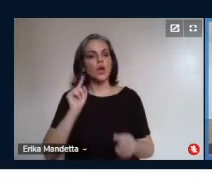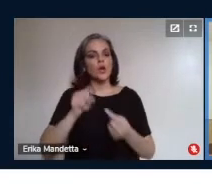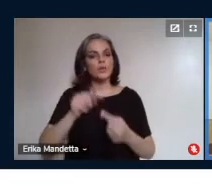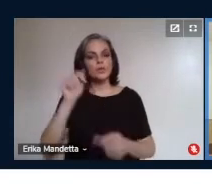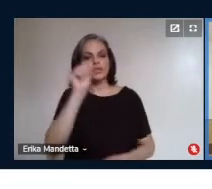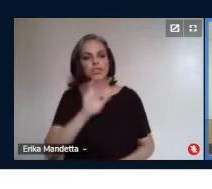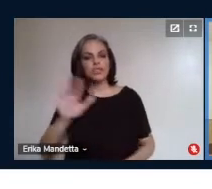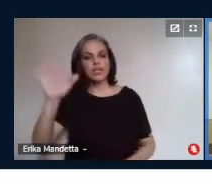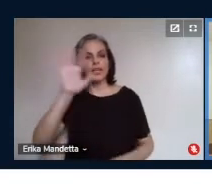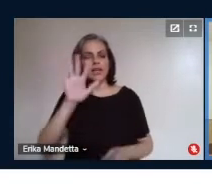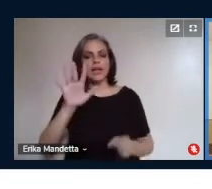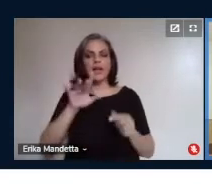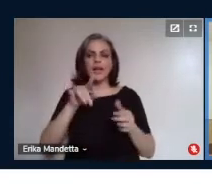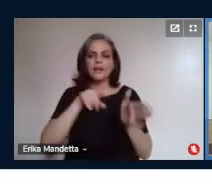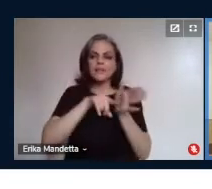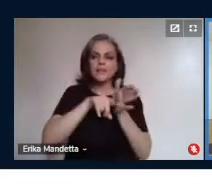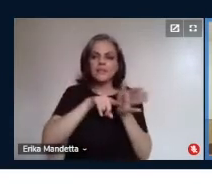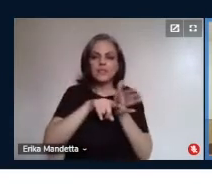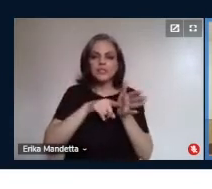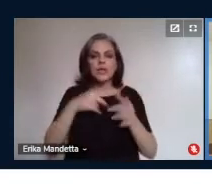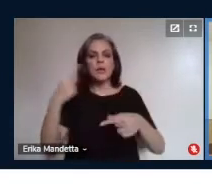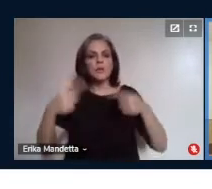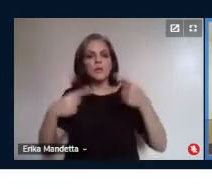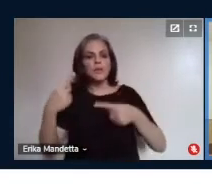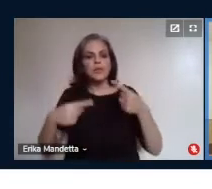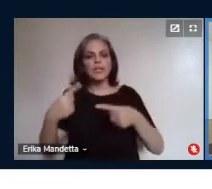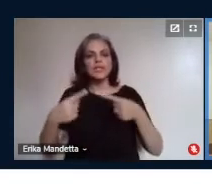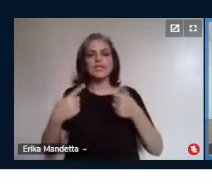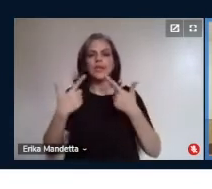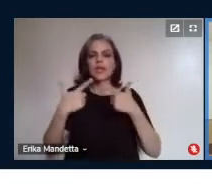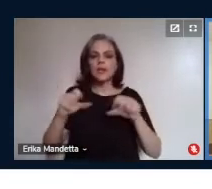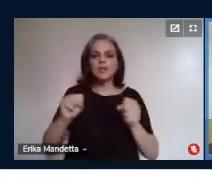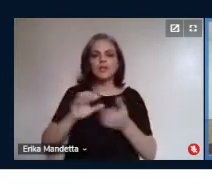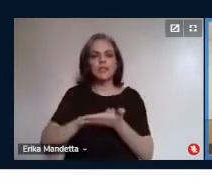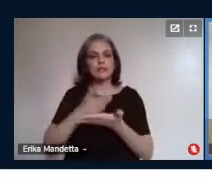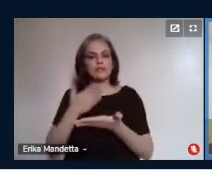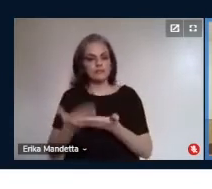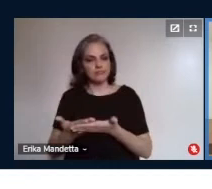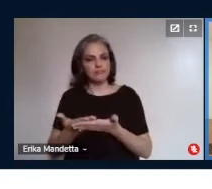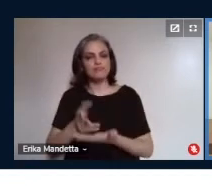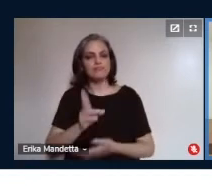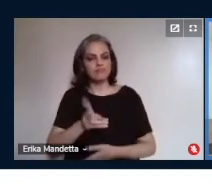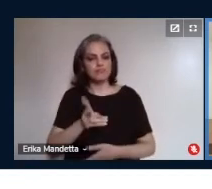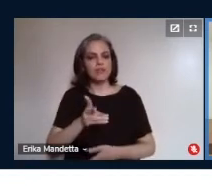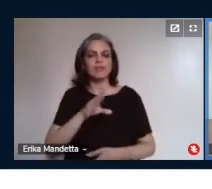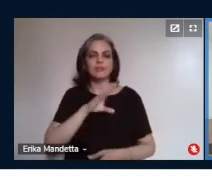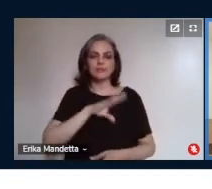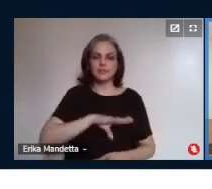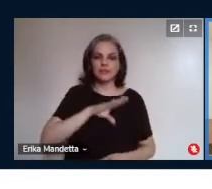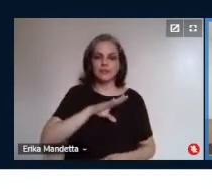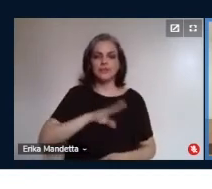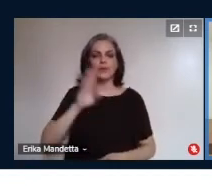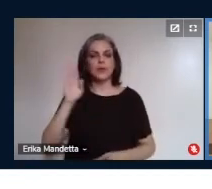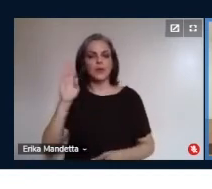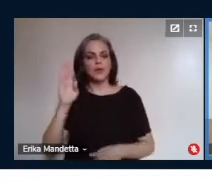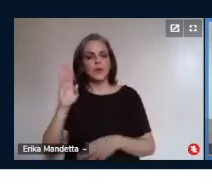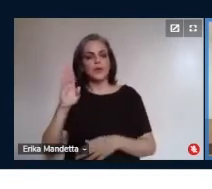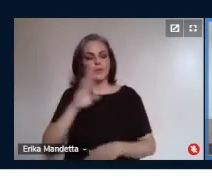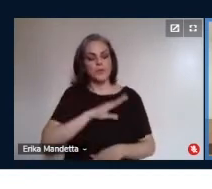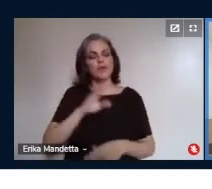investigar as políticas linguísticas e de interpretação nesse par linguístico presente no Congresso Nacional,